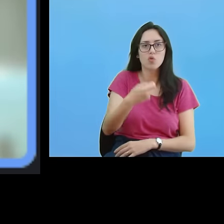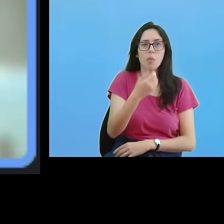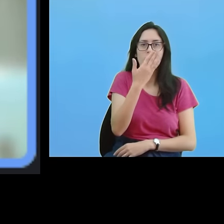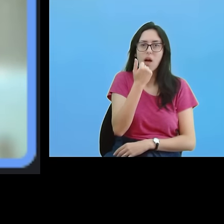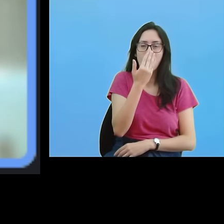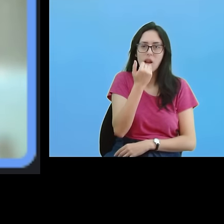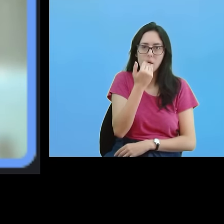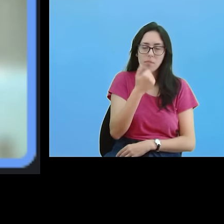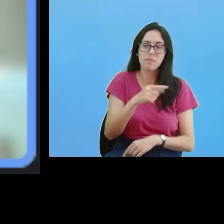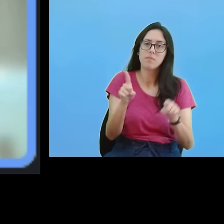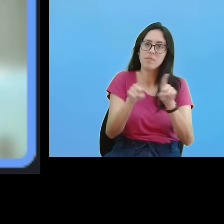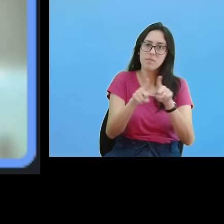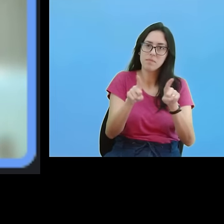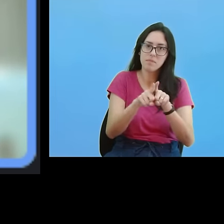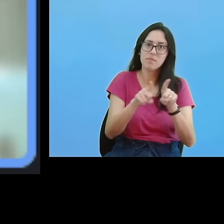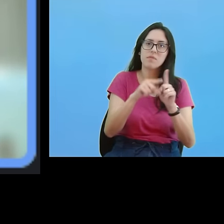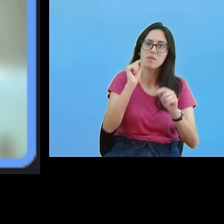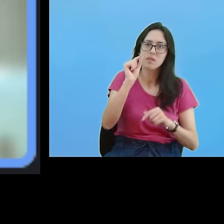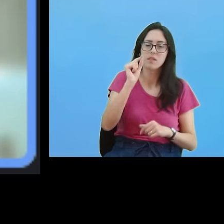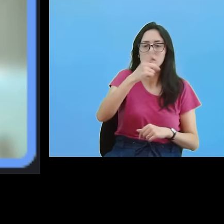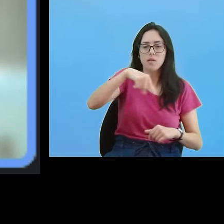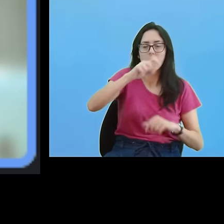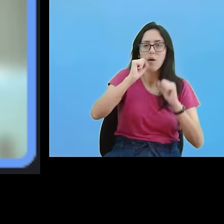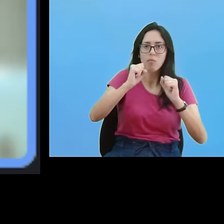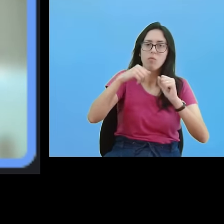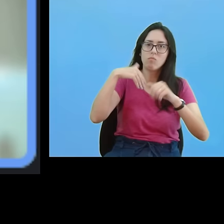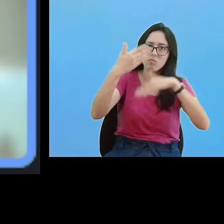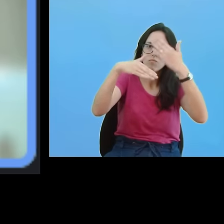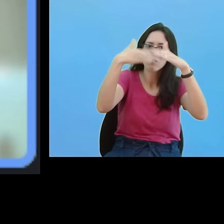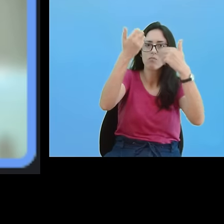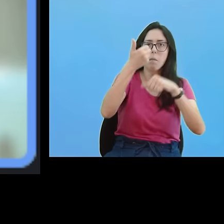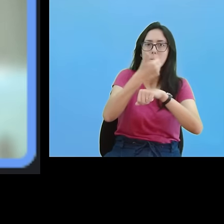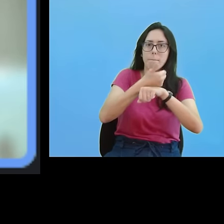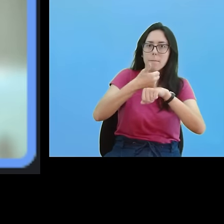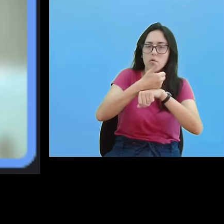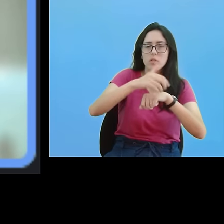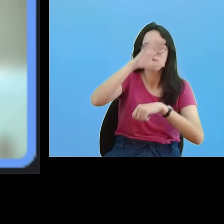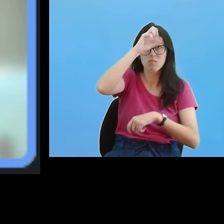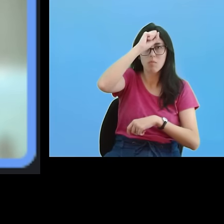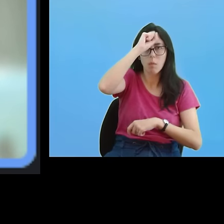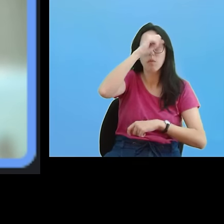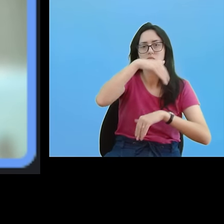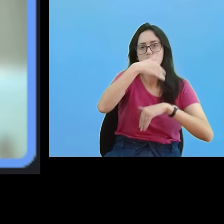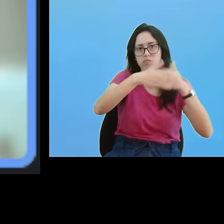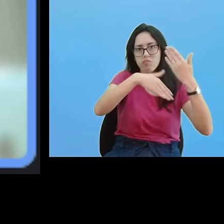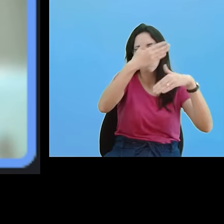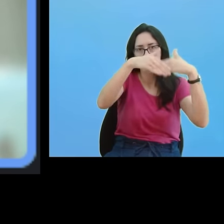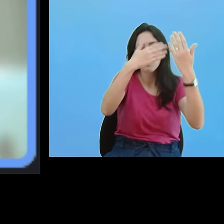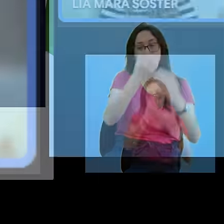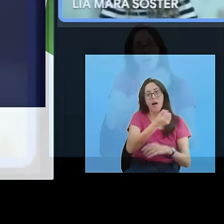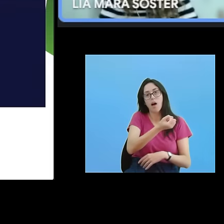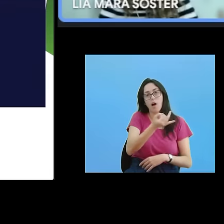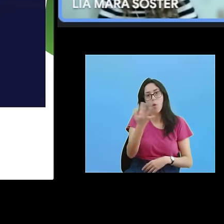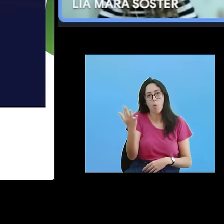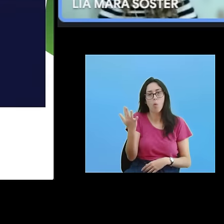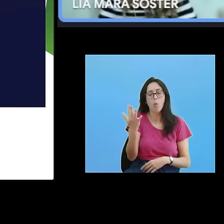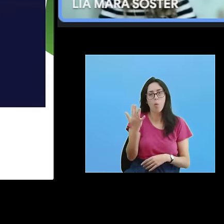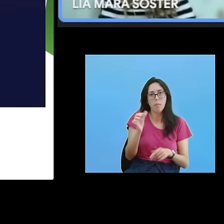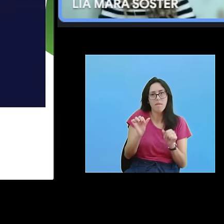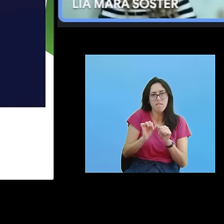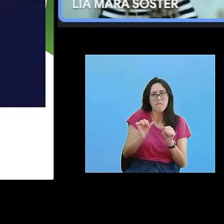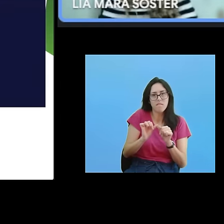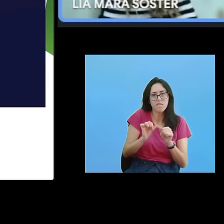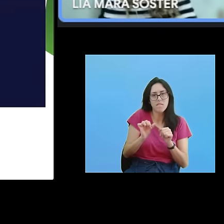abriu também espaço para a profissionalização, então, dessas pessoas que, né, algumas, né,